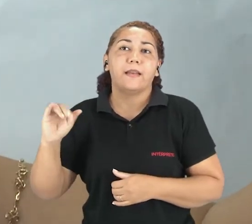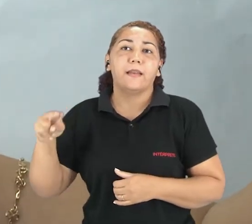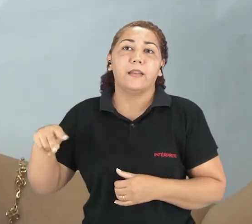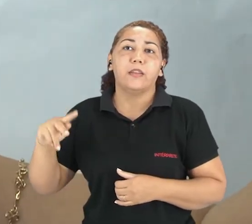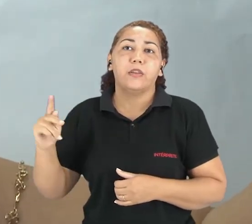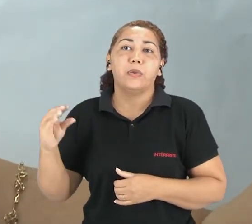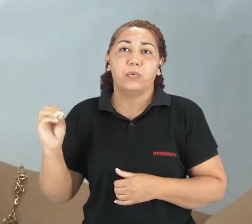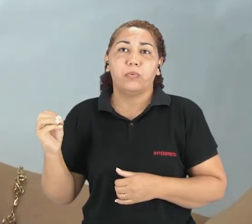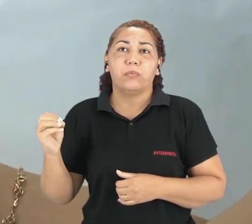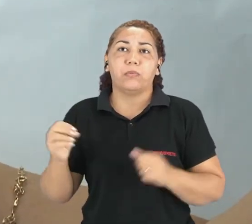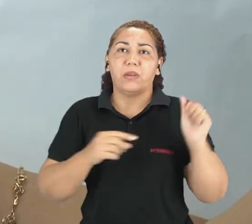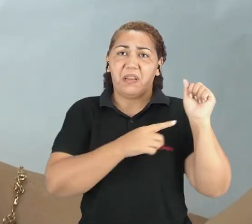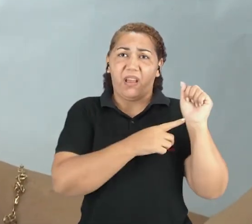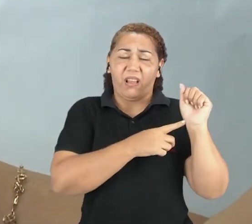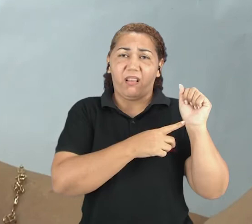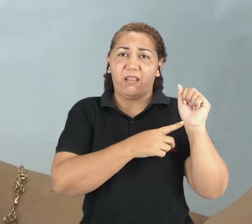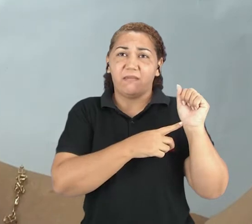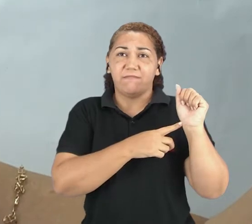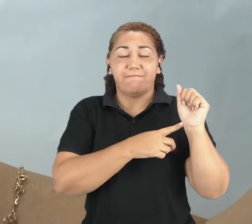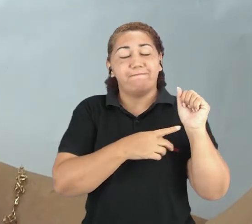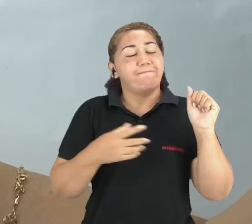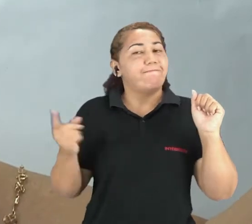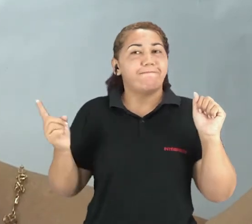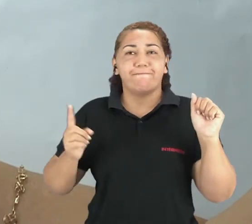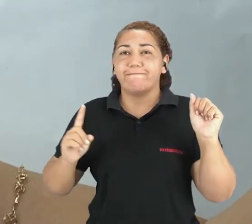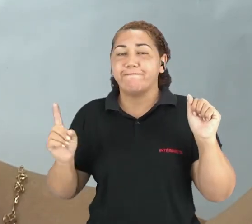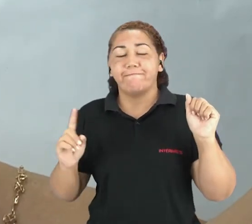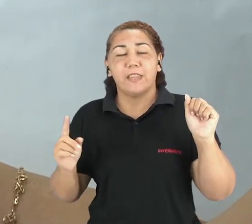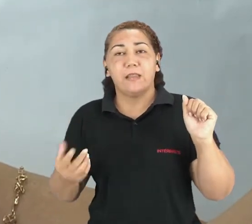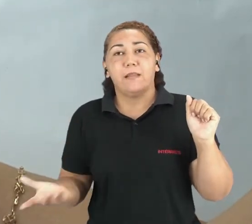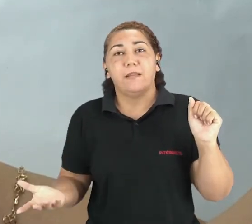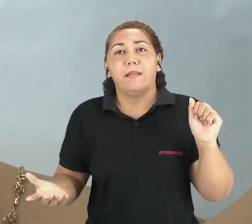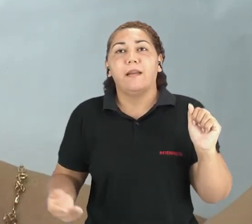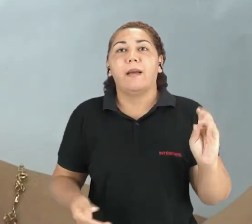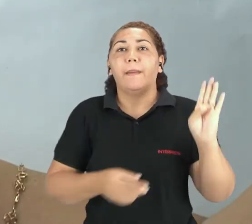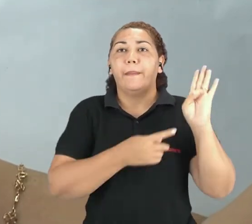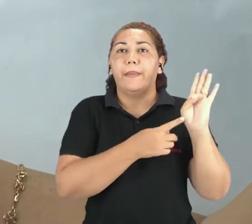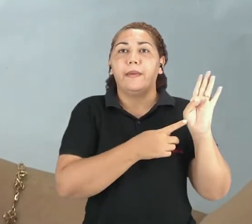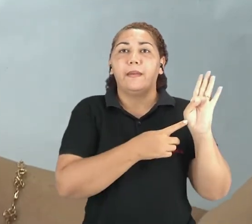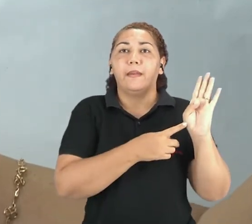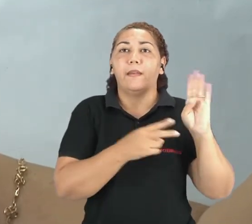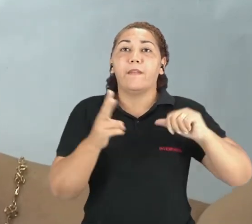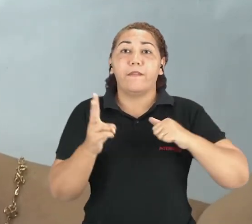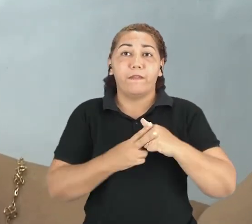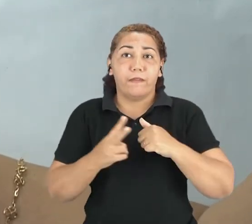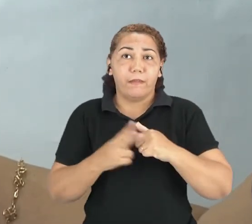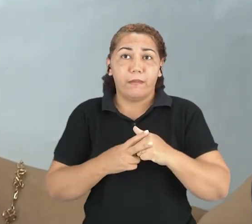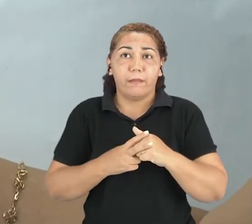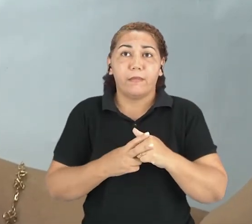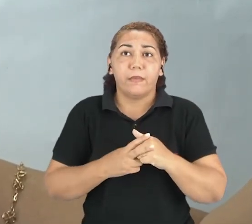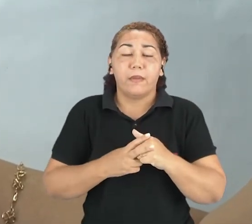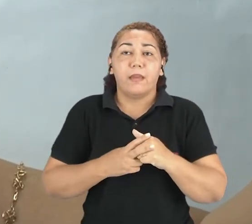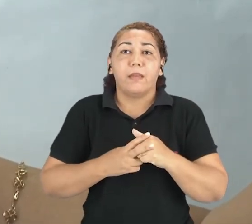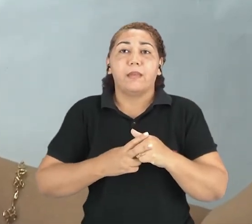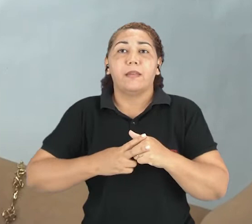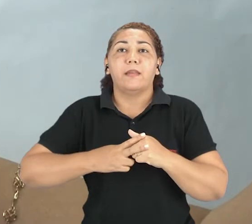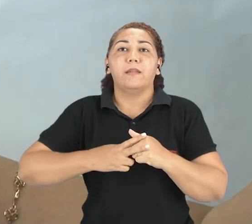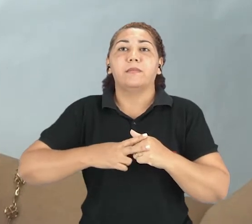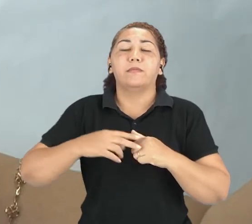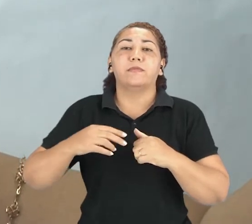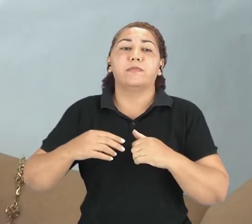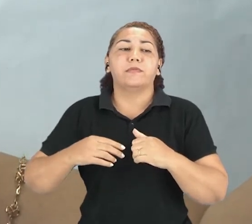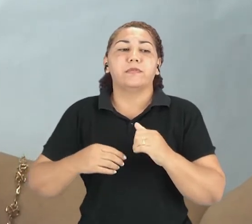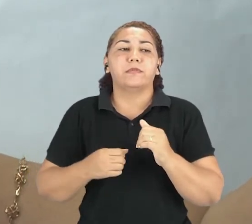Letra B é verbo. Verbo são palavras que expressam uma ação, ou um fenômeno da natureza, ou um